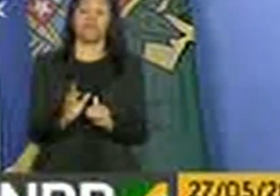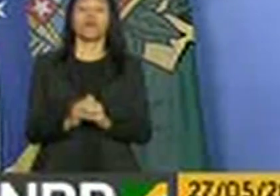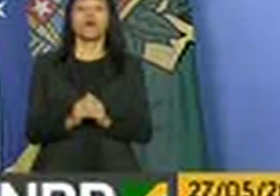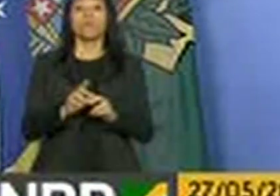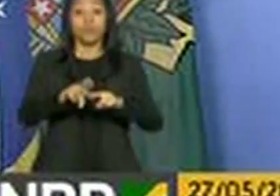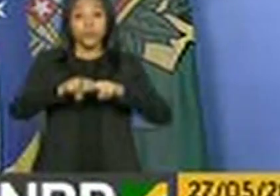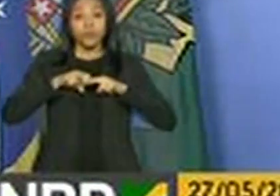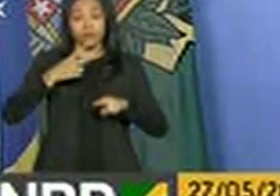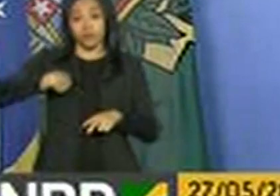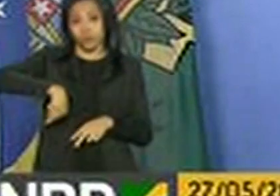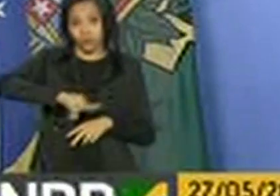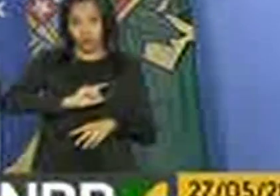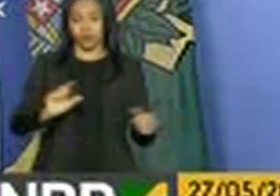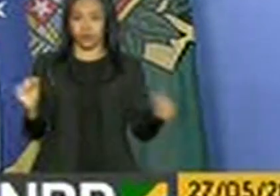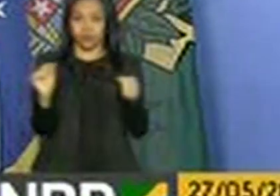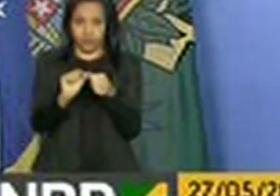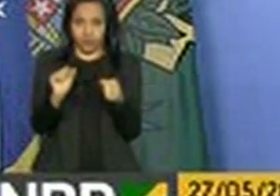fizemos,